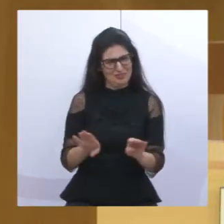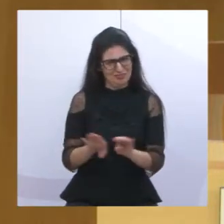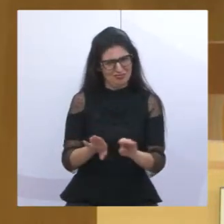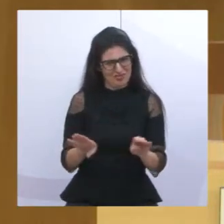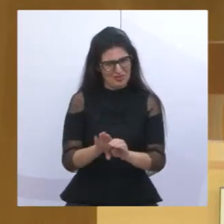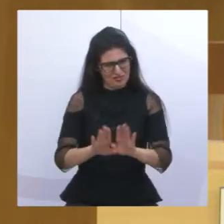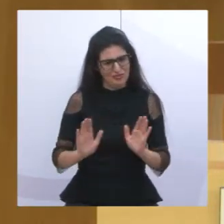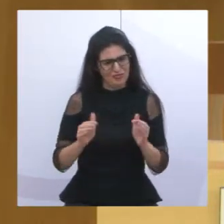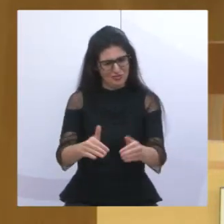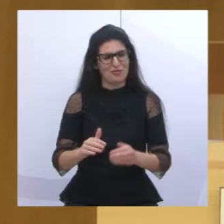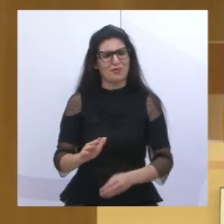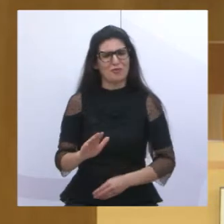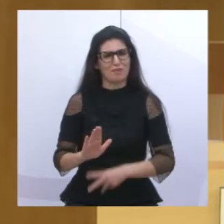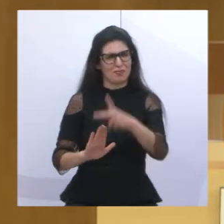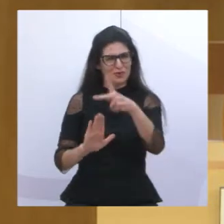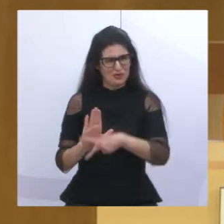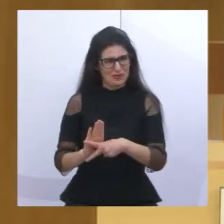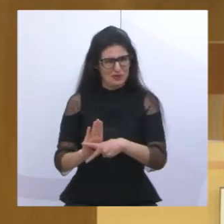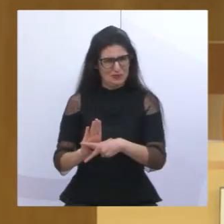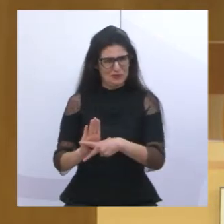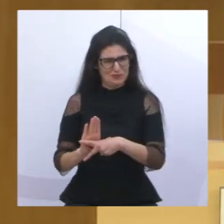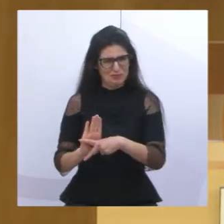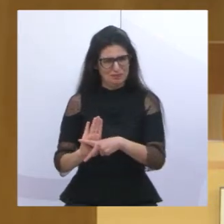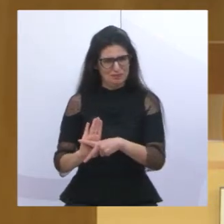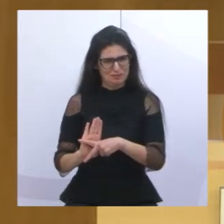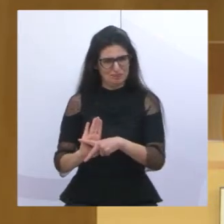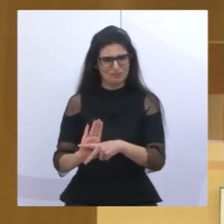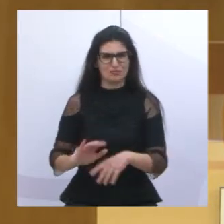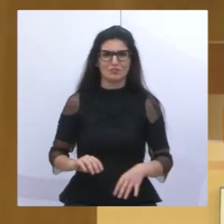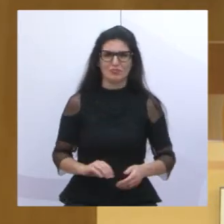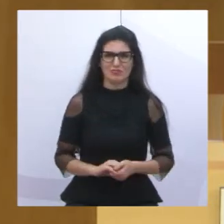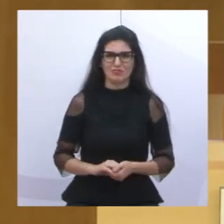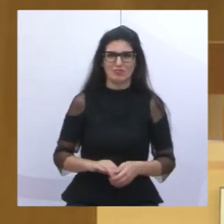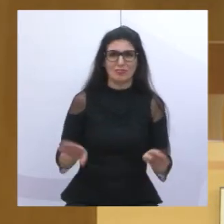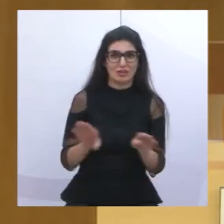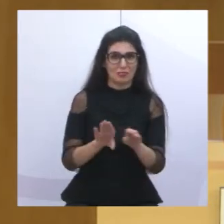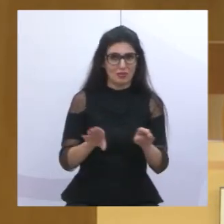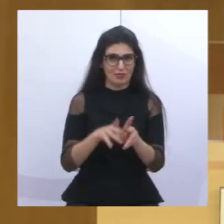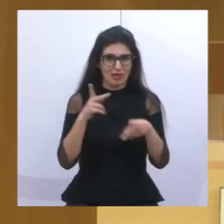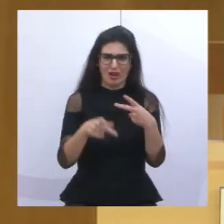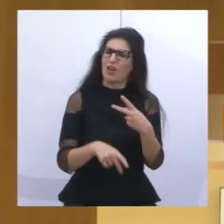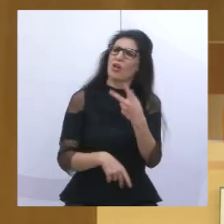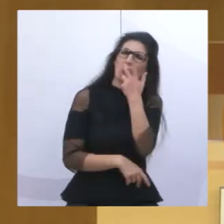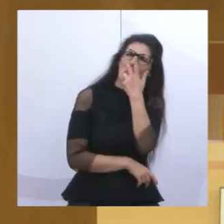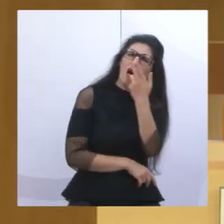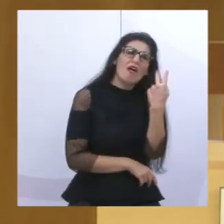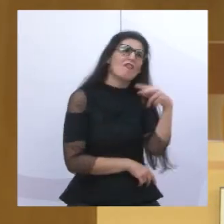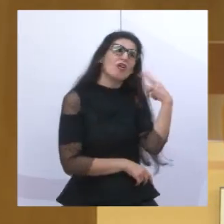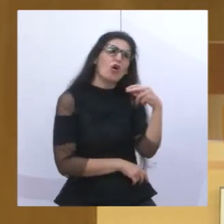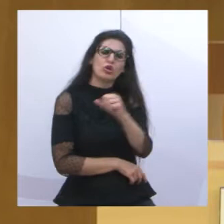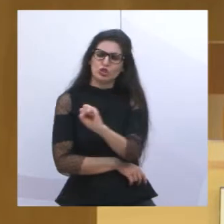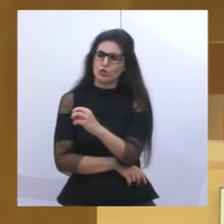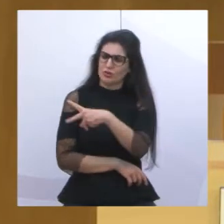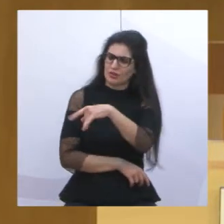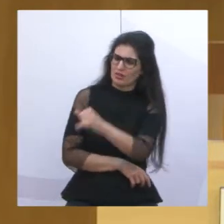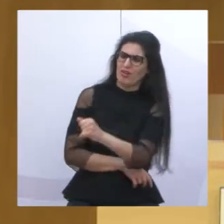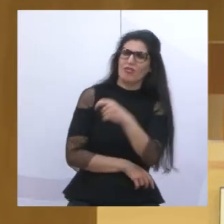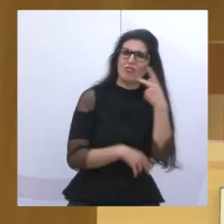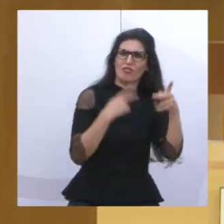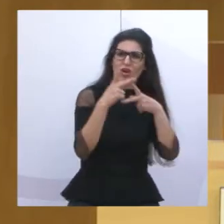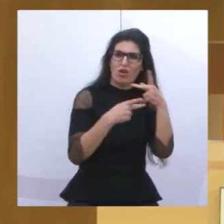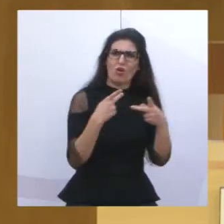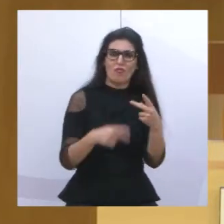desse projeto. E quero reforçar aqui uma coisa que, se não me engano, a vereadora Sônia falou, que ser vereador